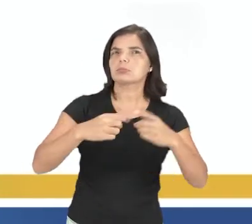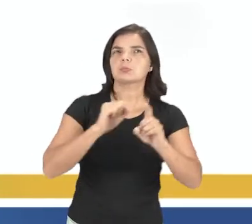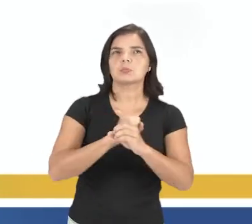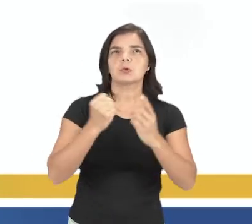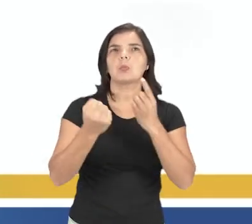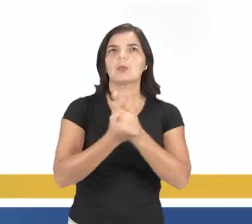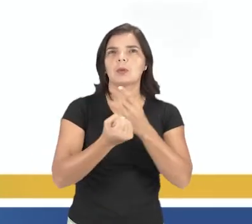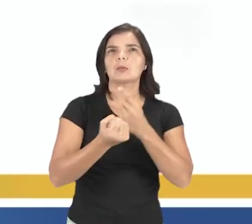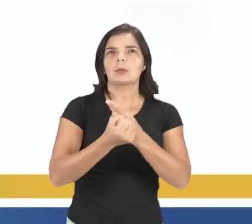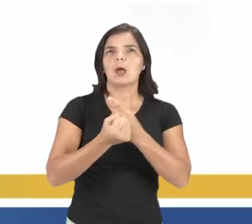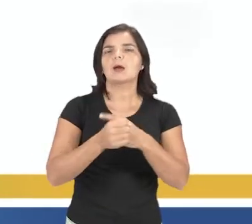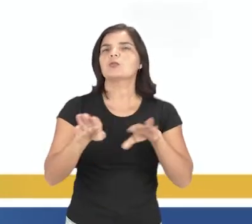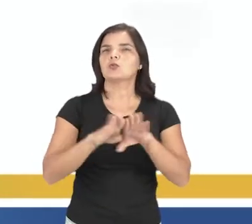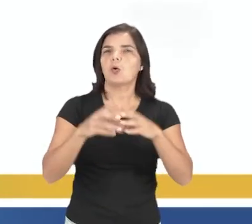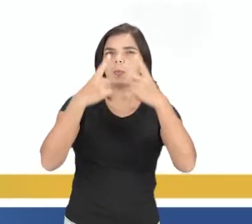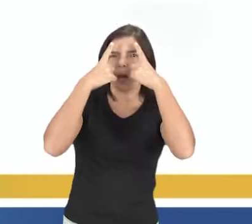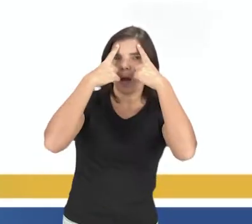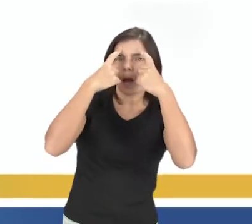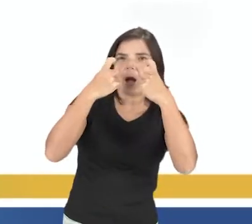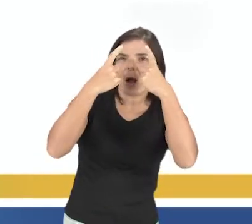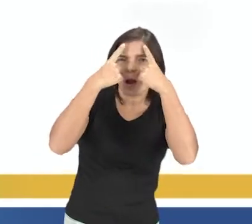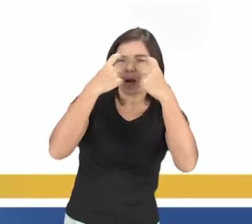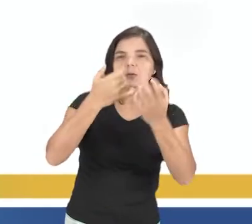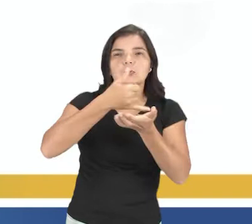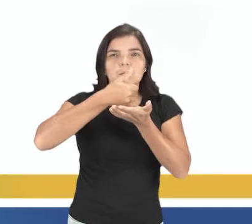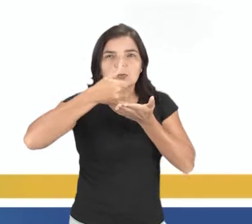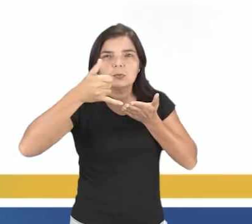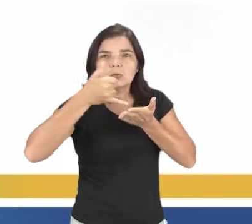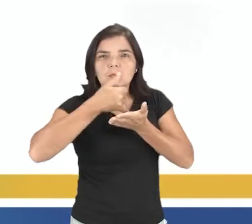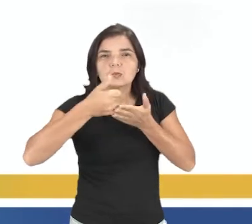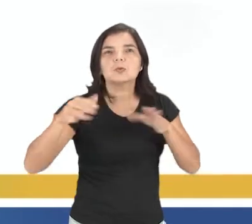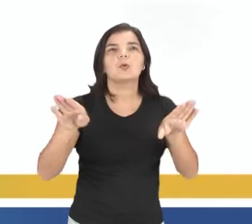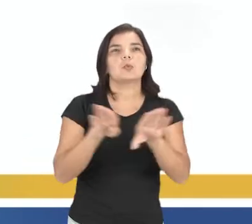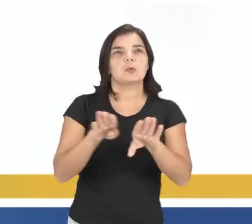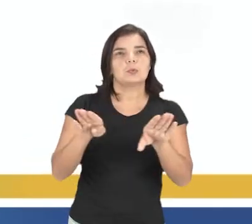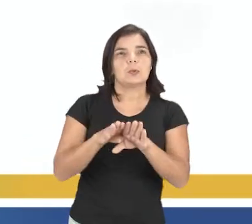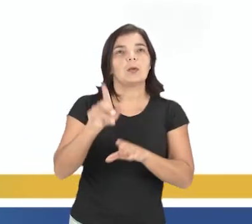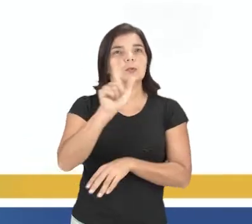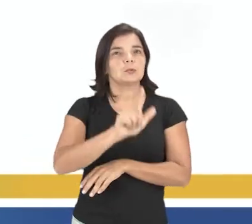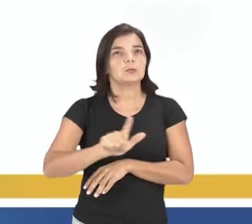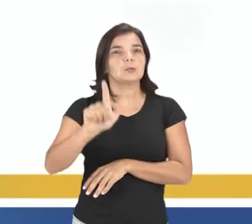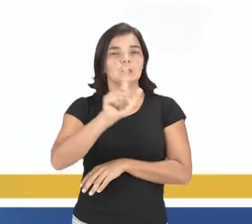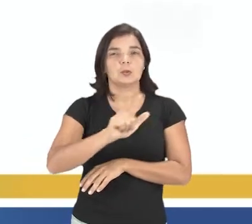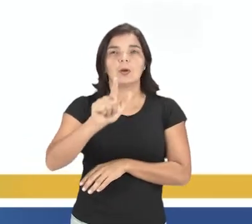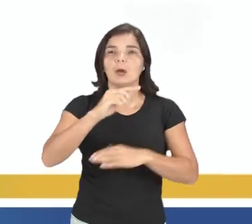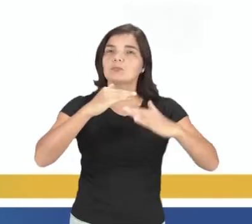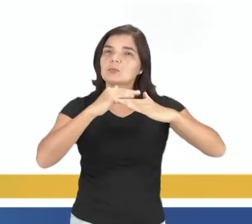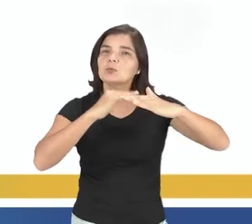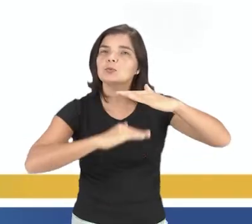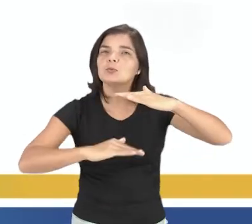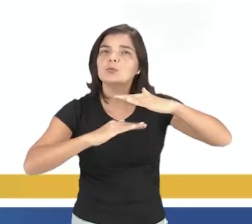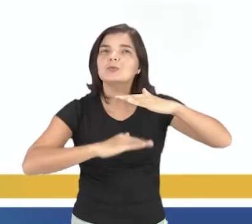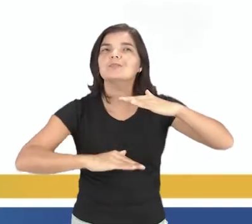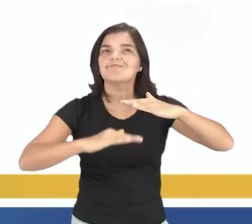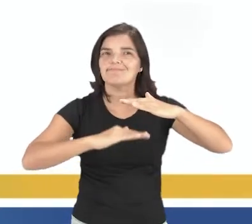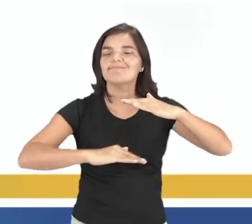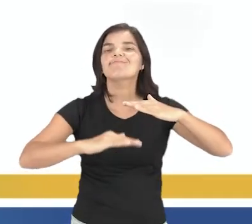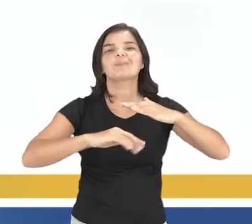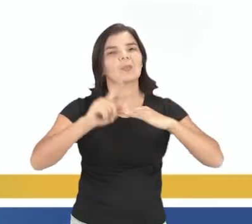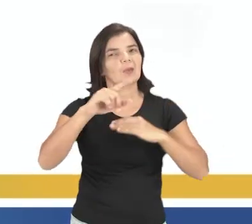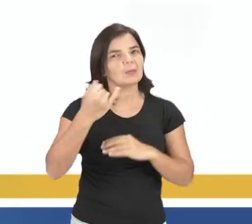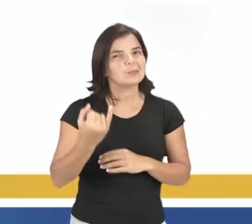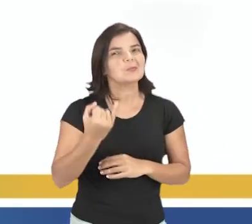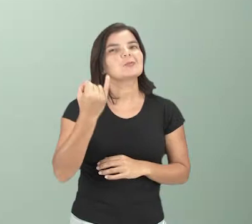ter um retrato ali da marginalidade, ali temas muito ligados à droga e violência. Vamos ter uma literatura que enxerga as minorias, e isso aqui é